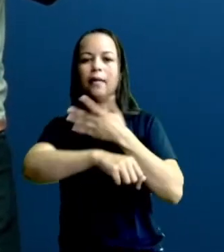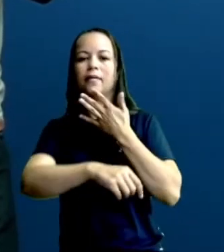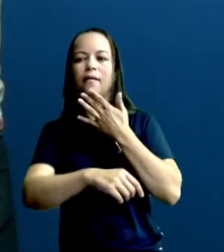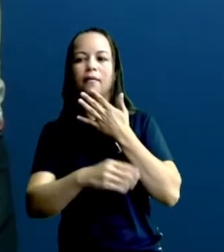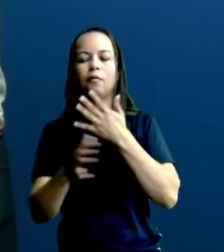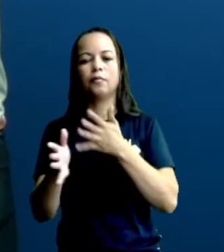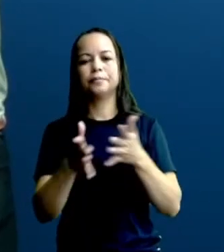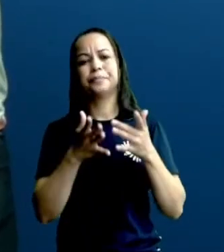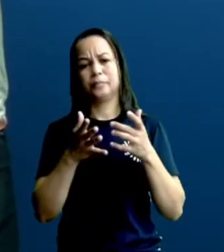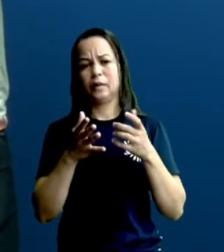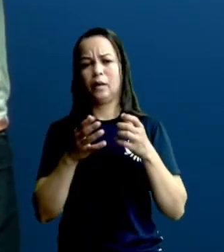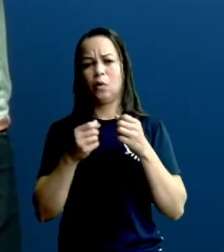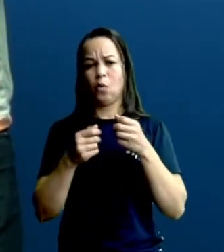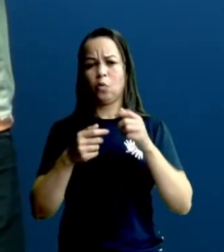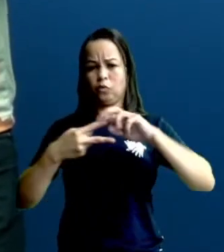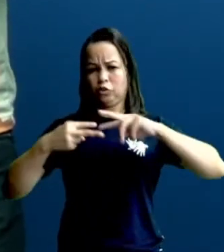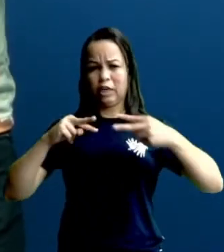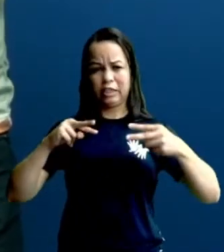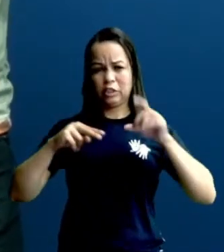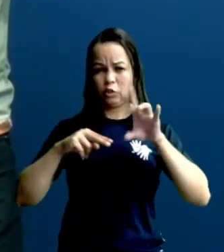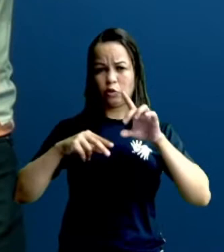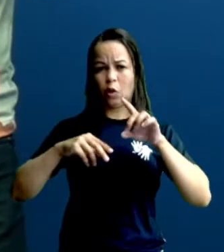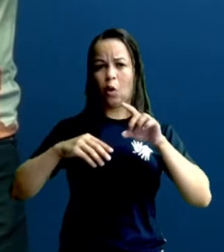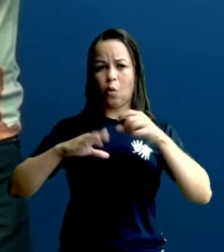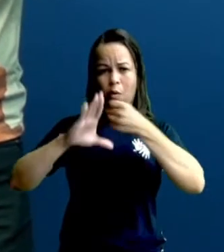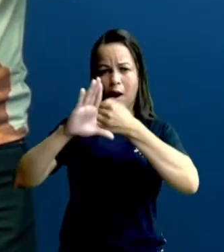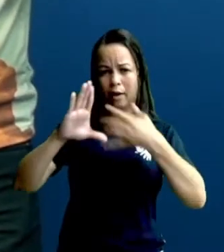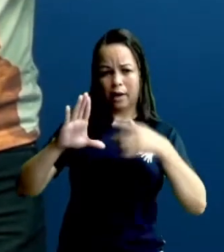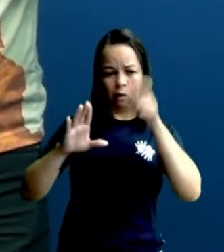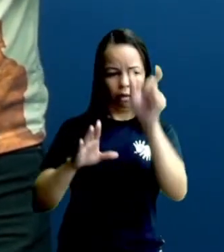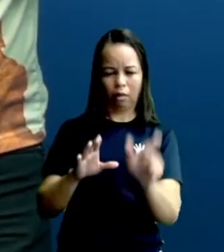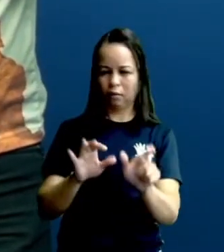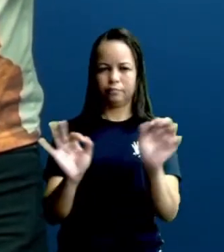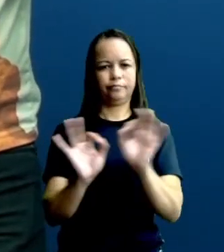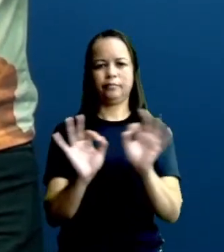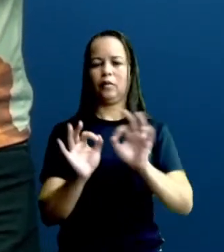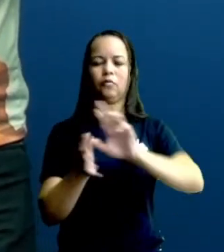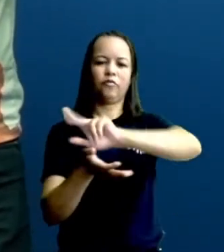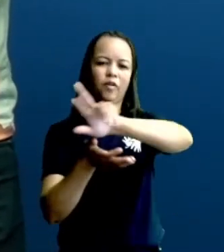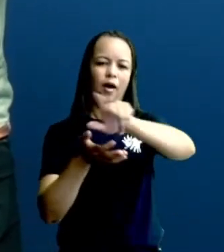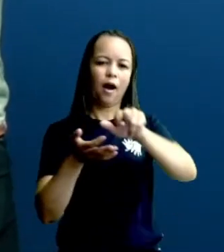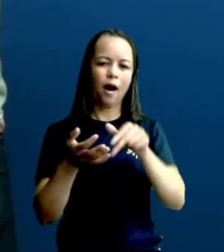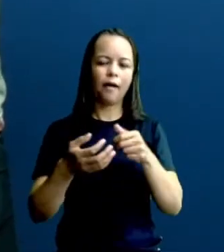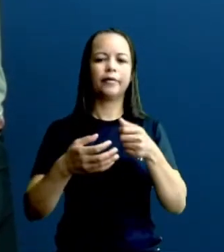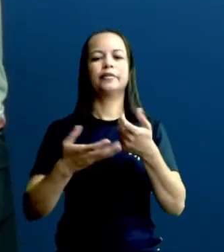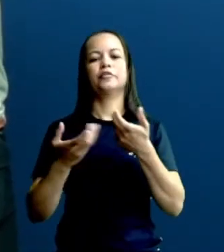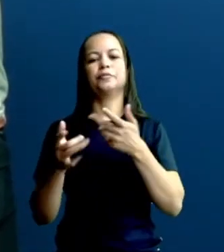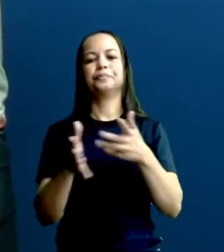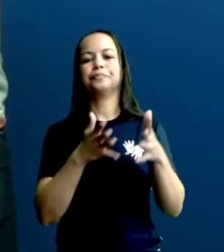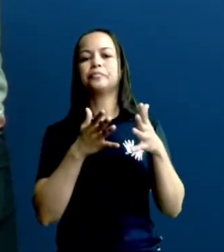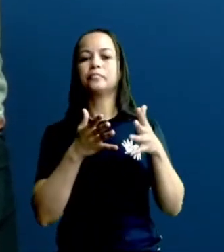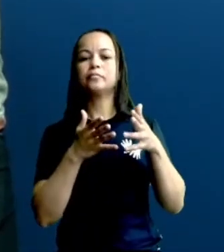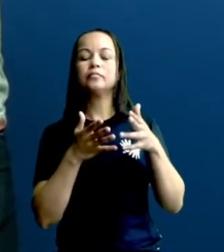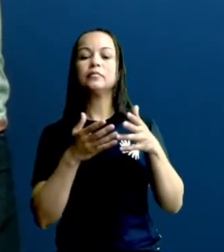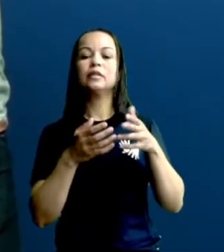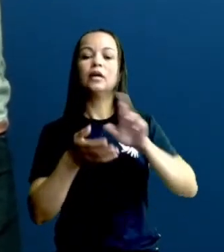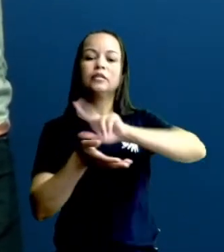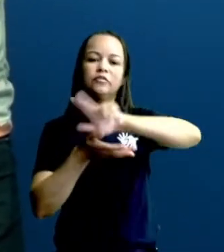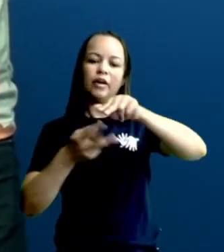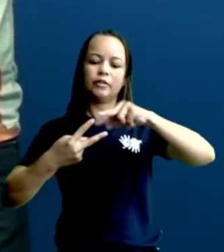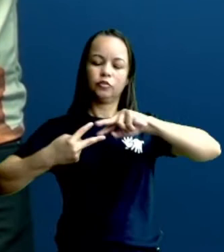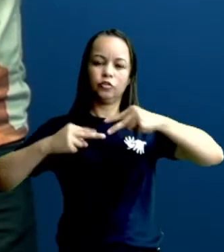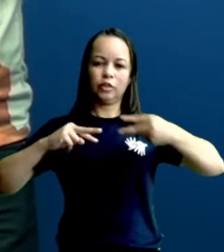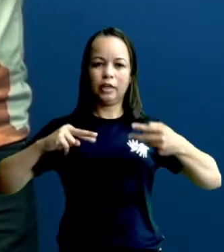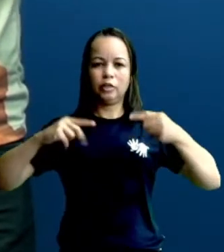poderá dar somente uma característica. Às vezes um gene só dá uma certa característica, outras vezes diversos genes